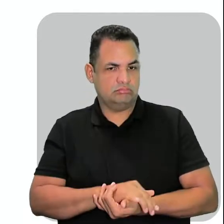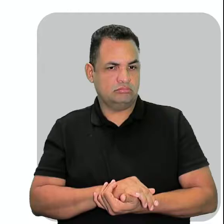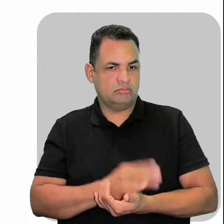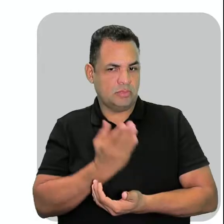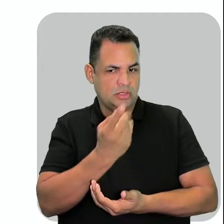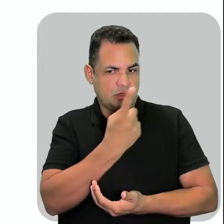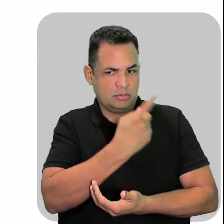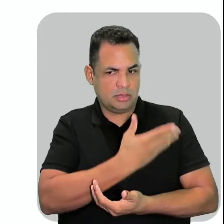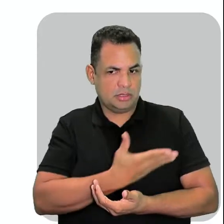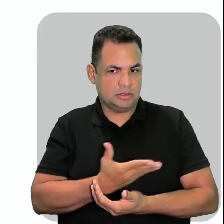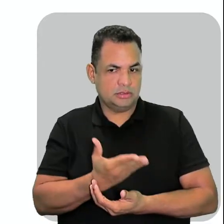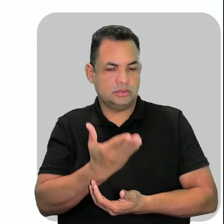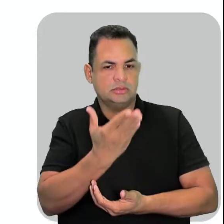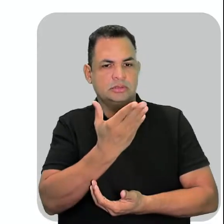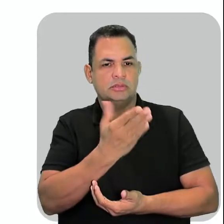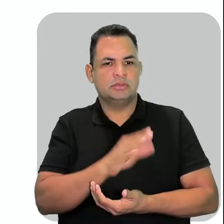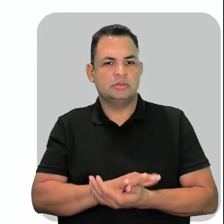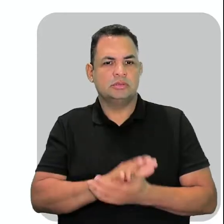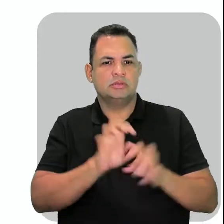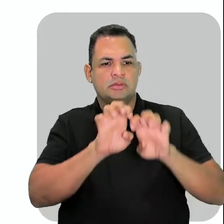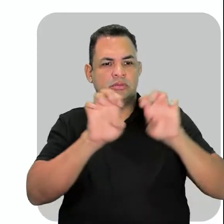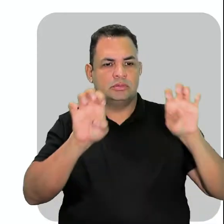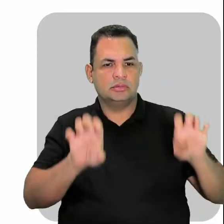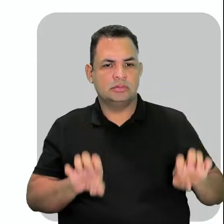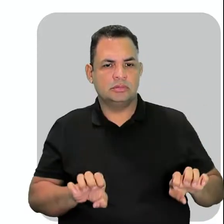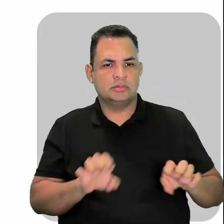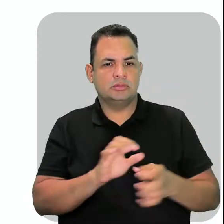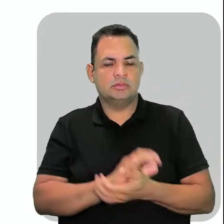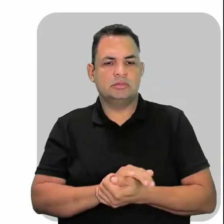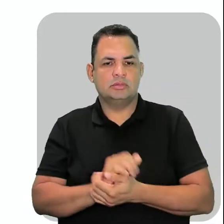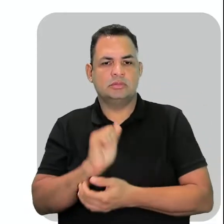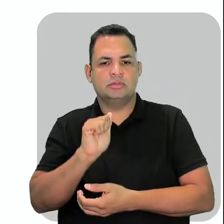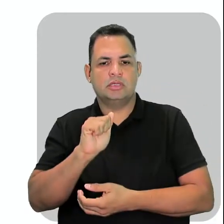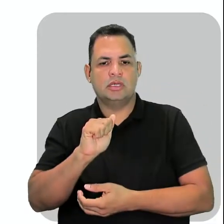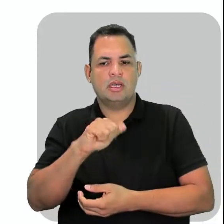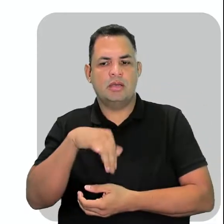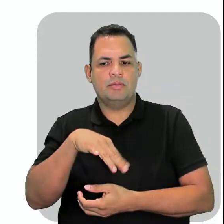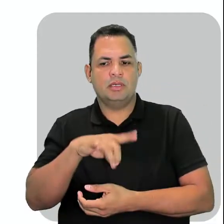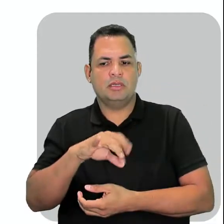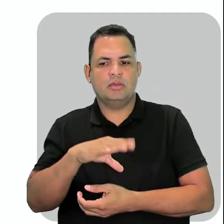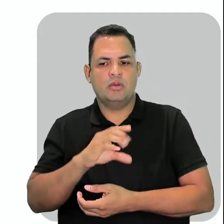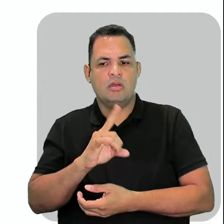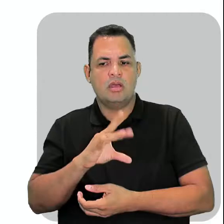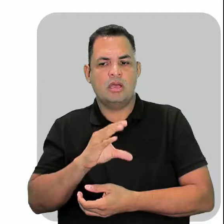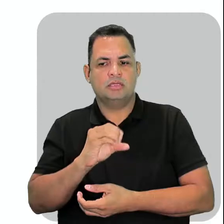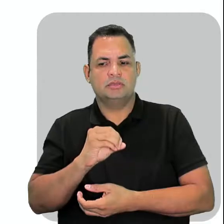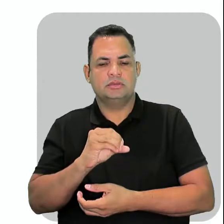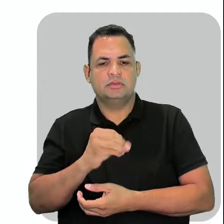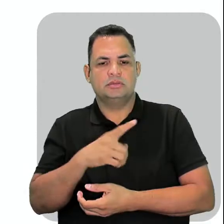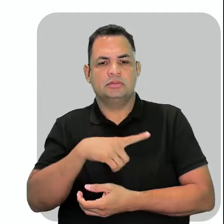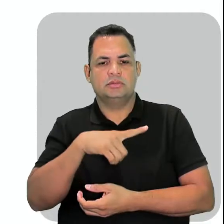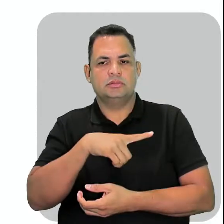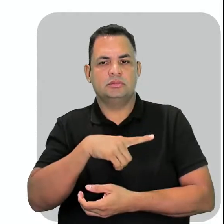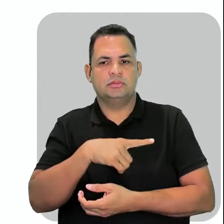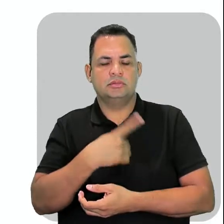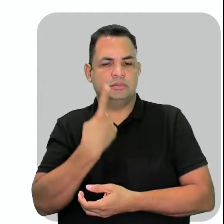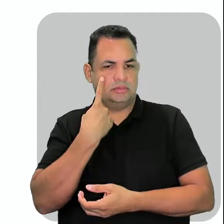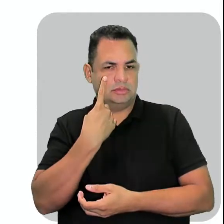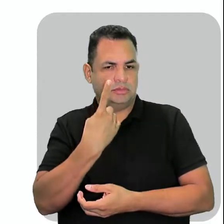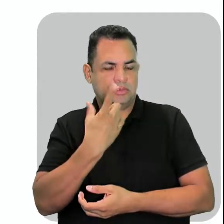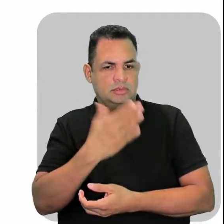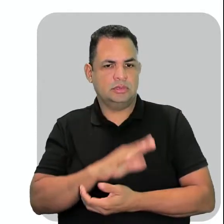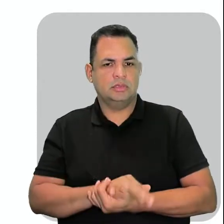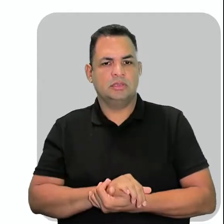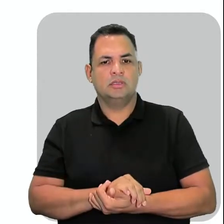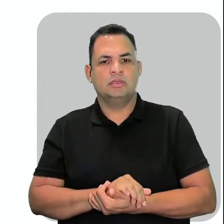temos a estrutura de um aminoácido aqui, e nessa estrutura, se a gente for